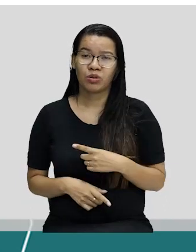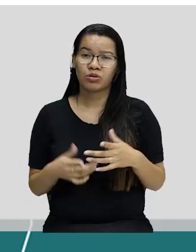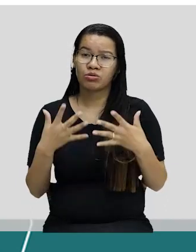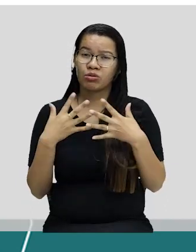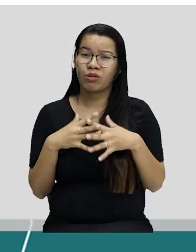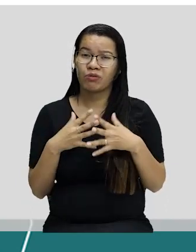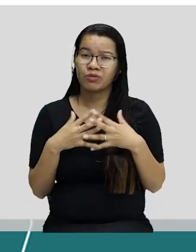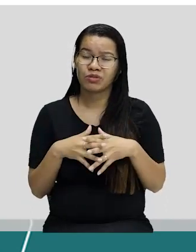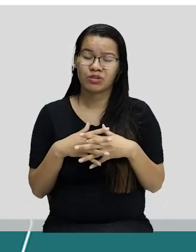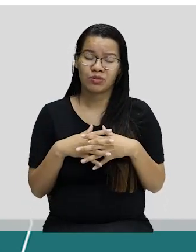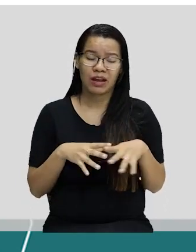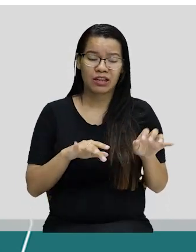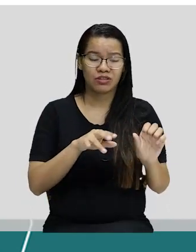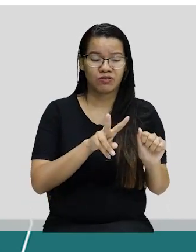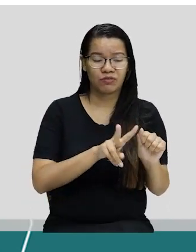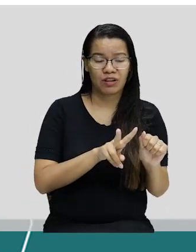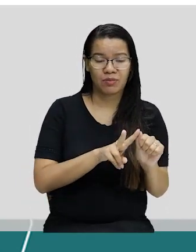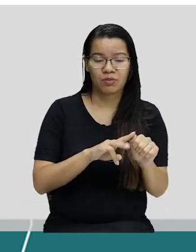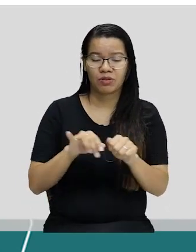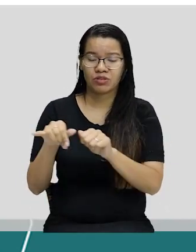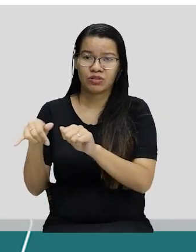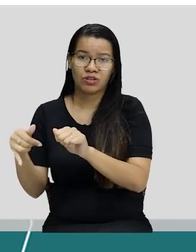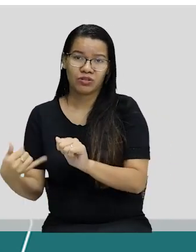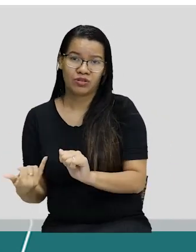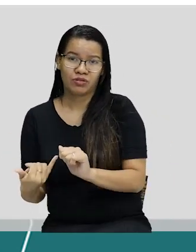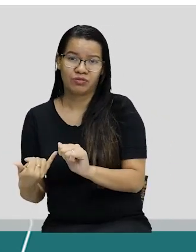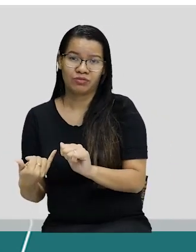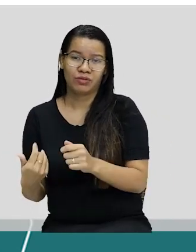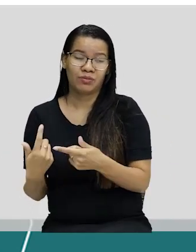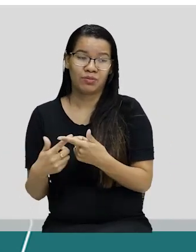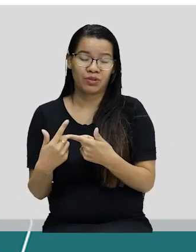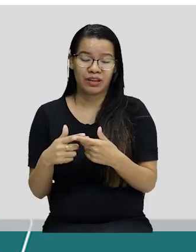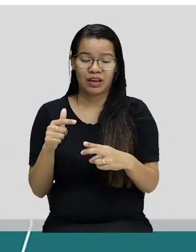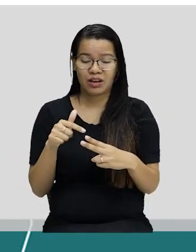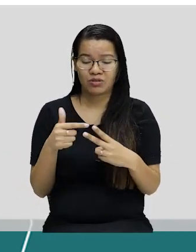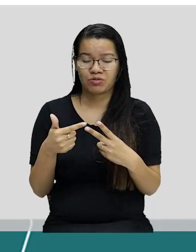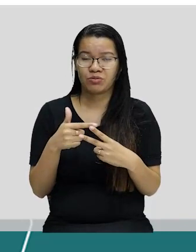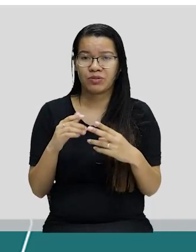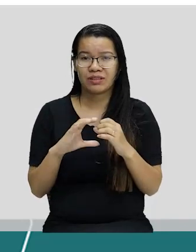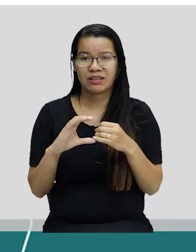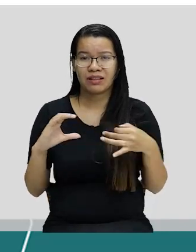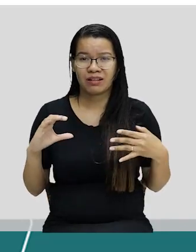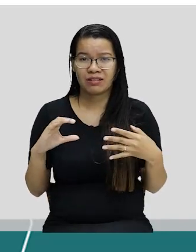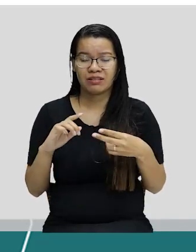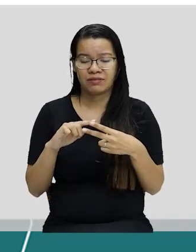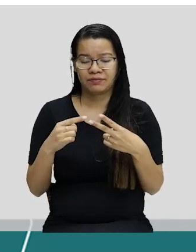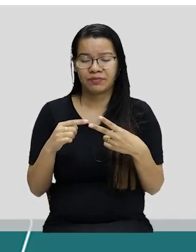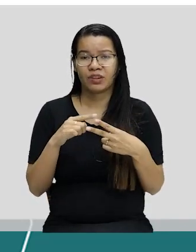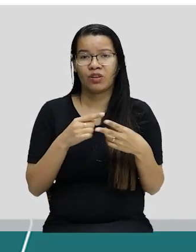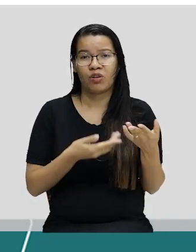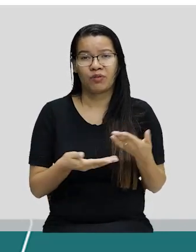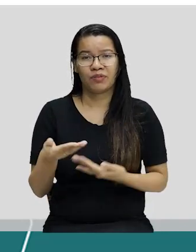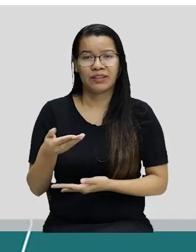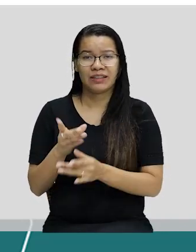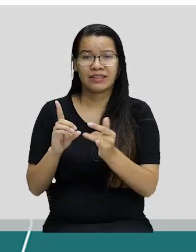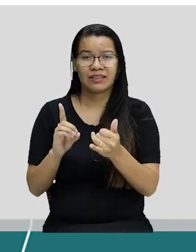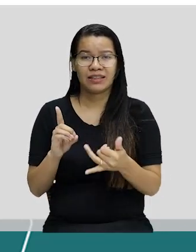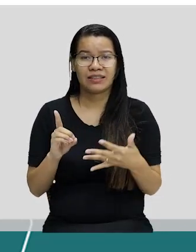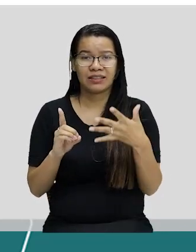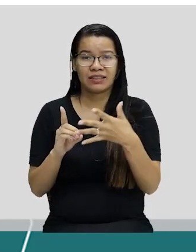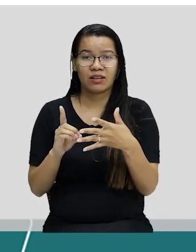confunde advérbio com adjetivo. Porque as duas classes gramaticais oferecem descrição,